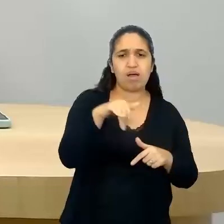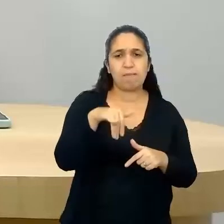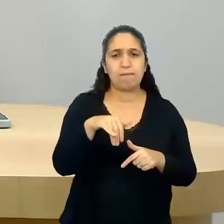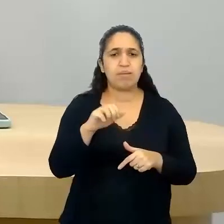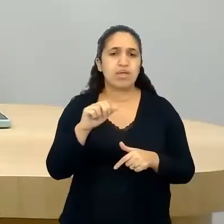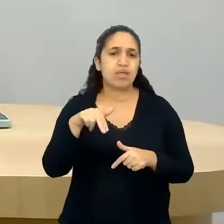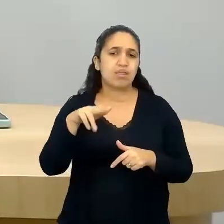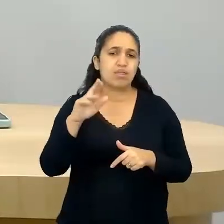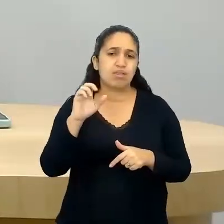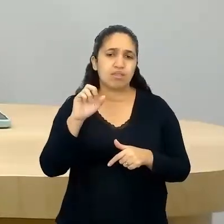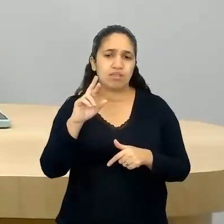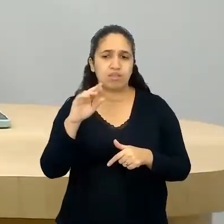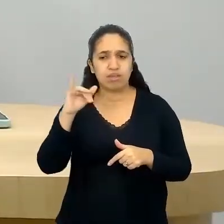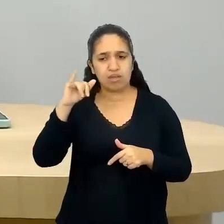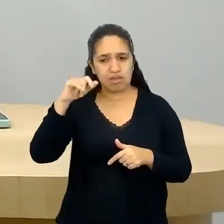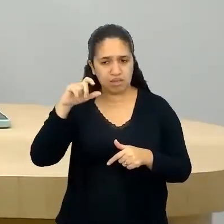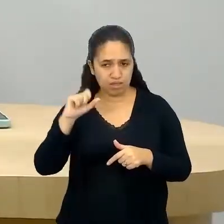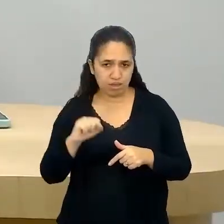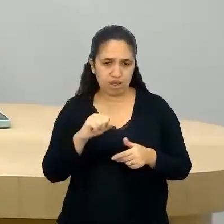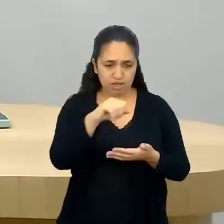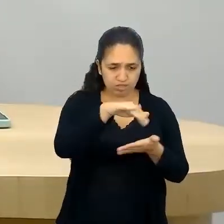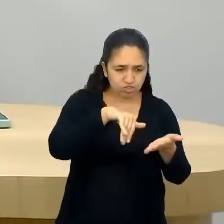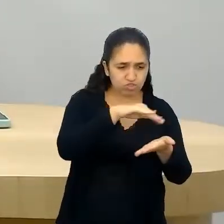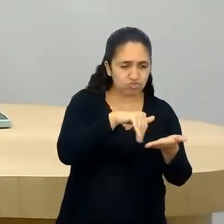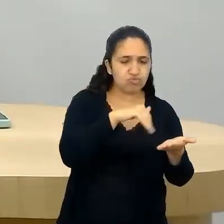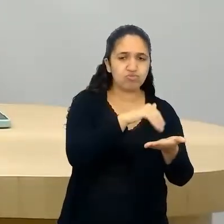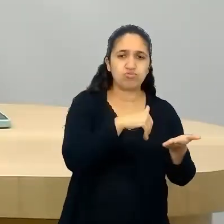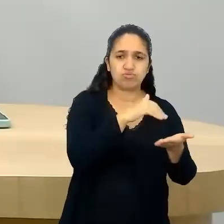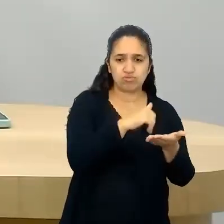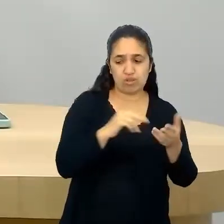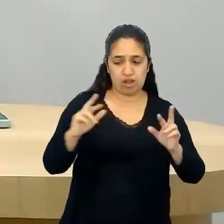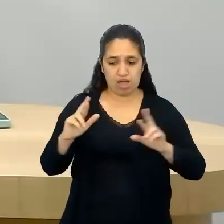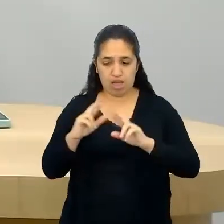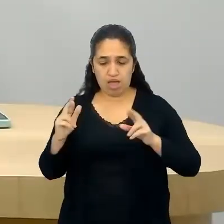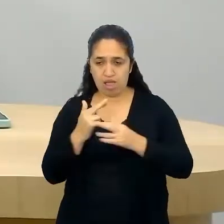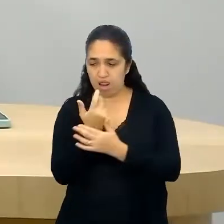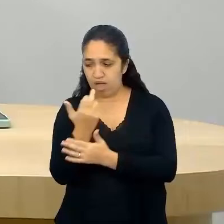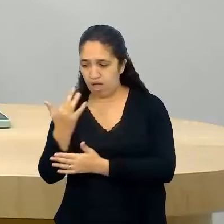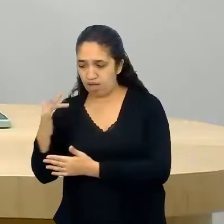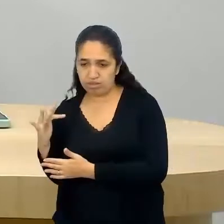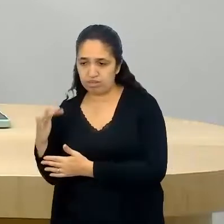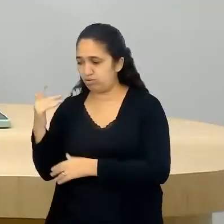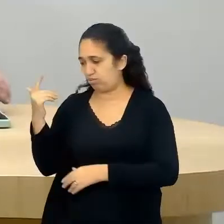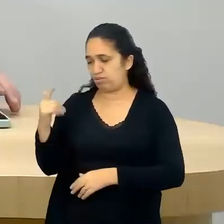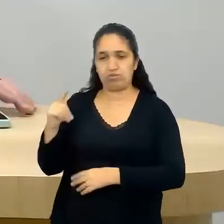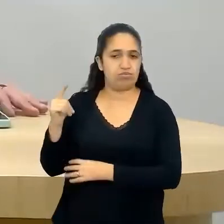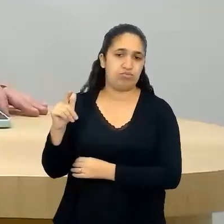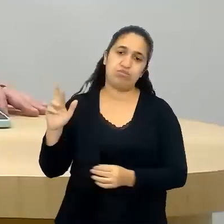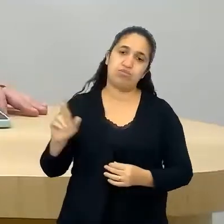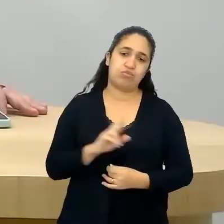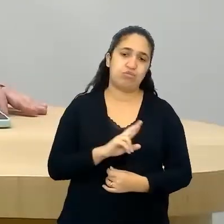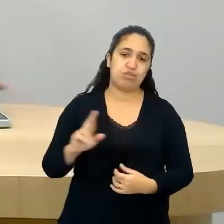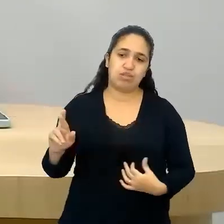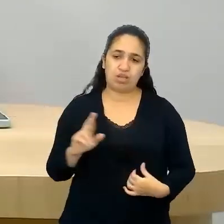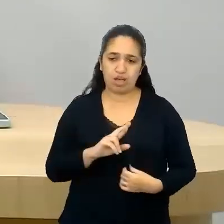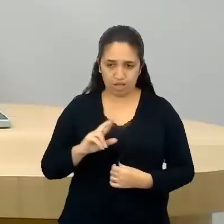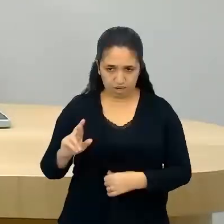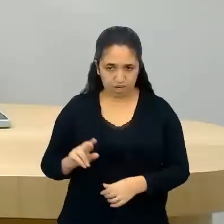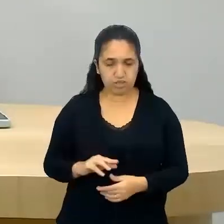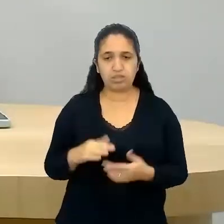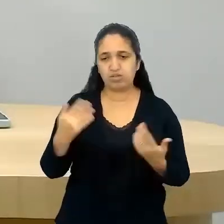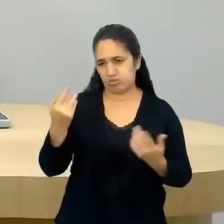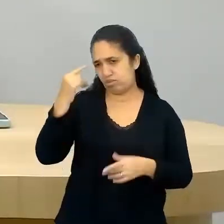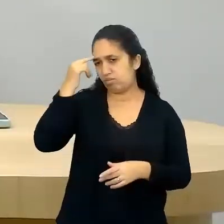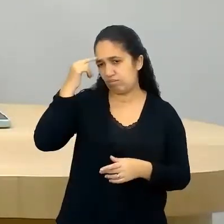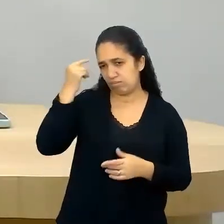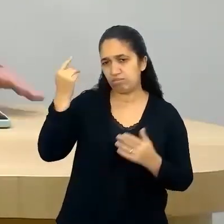de minérios, né, não há uma relação com a agricultura, né? Então tem que ter também esse pensamento aí, né? Então